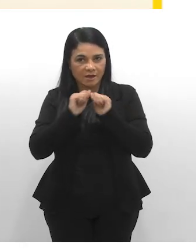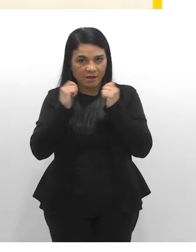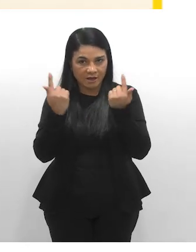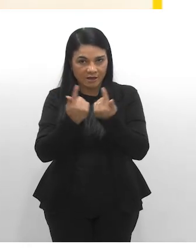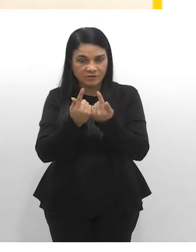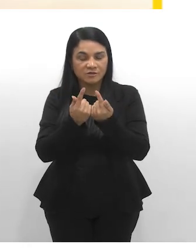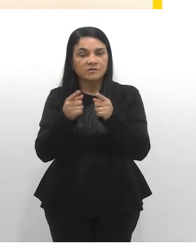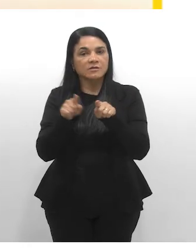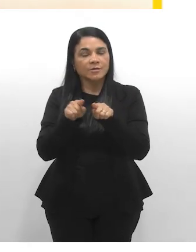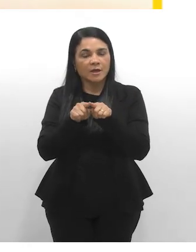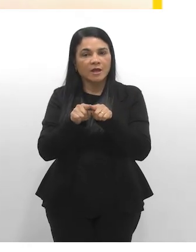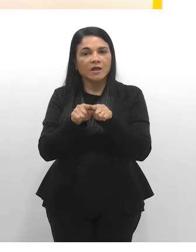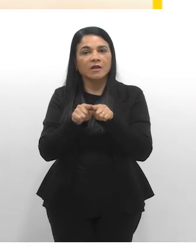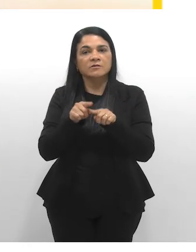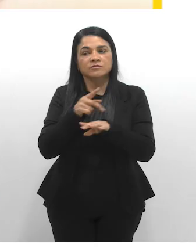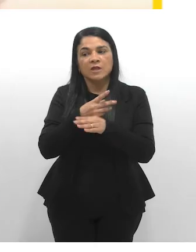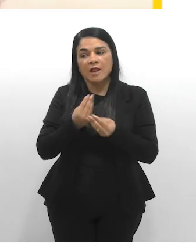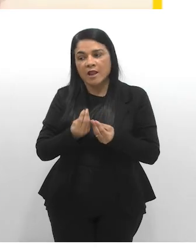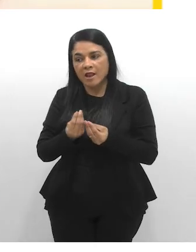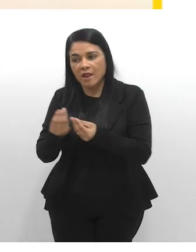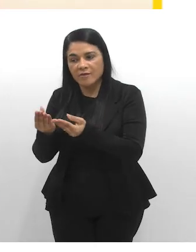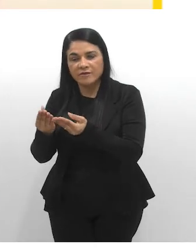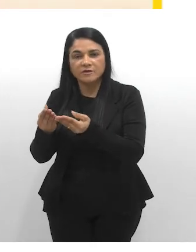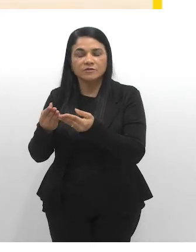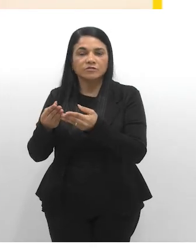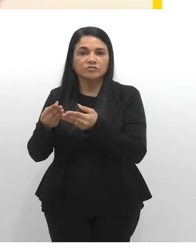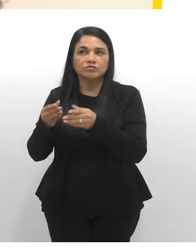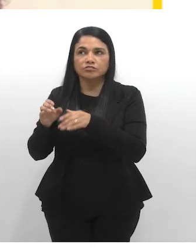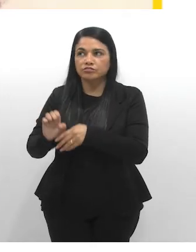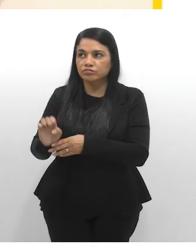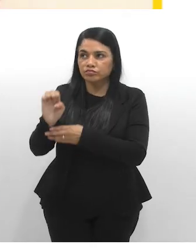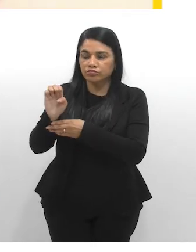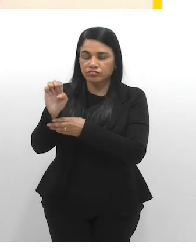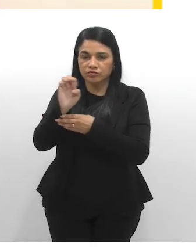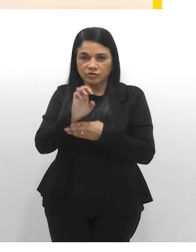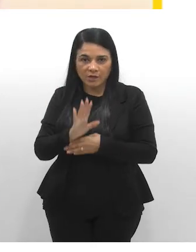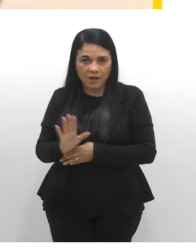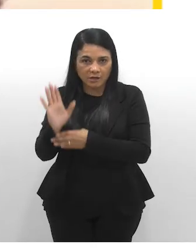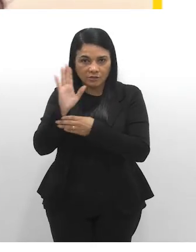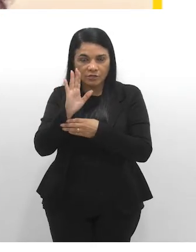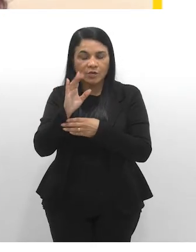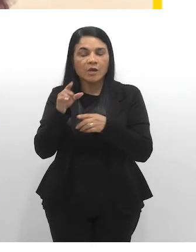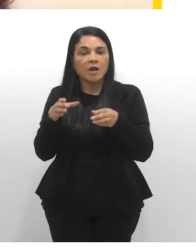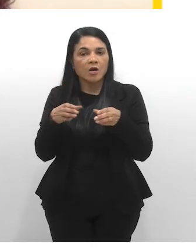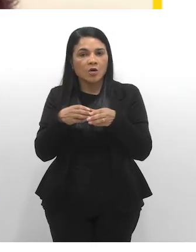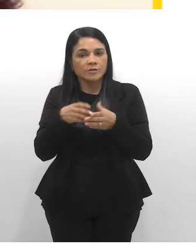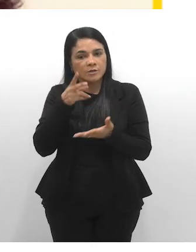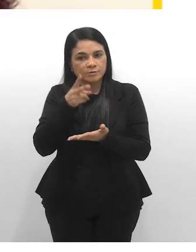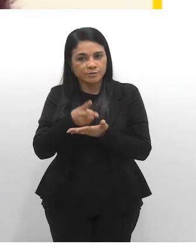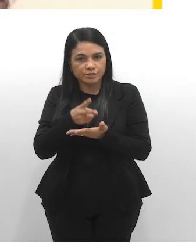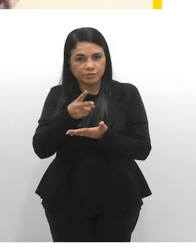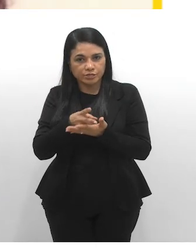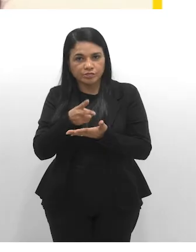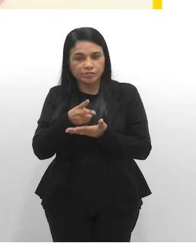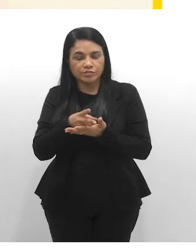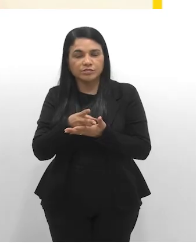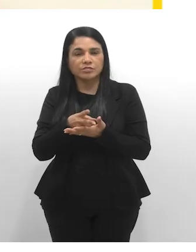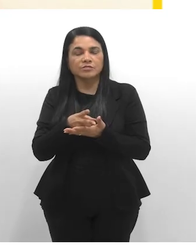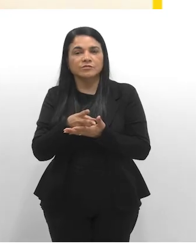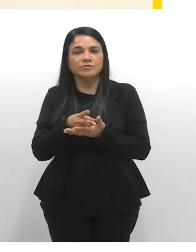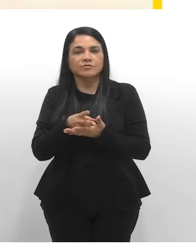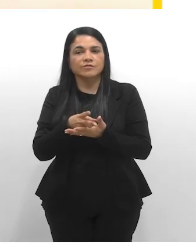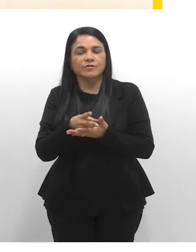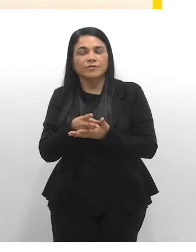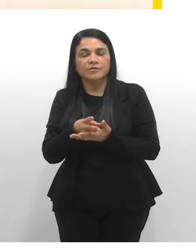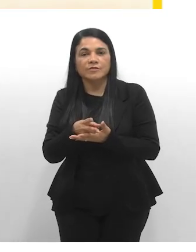cidadania na casa, mas também levando para vários cantos, né, desse nosso estado. Mas a nossa comissão mantém, né, que é